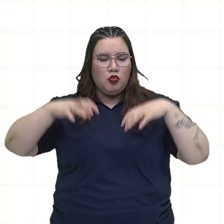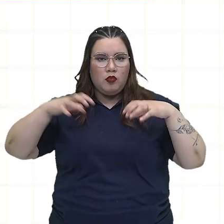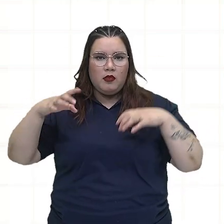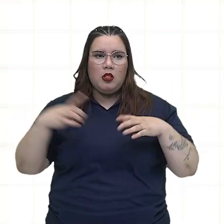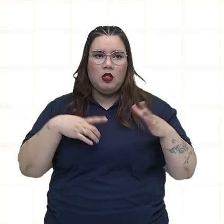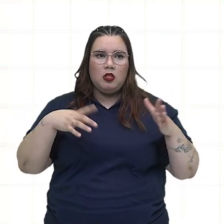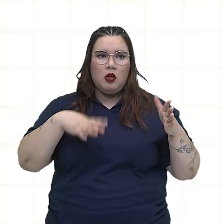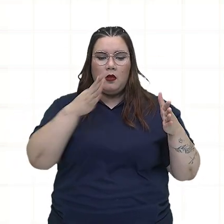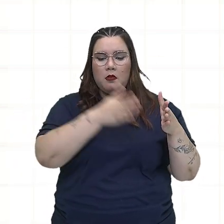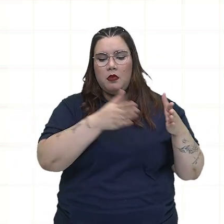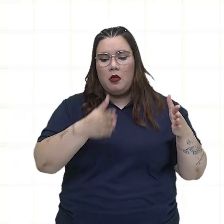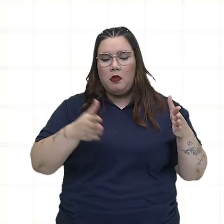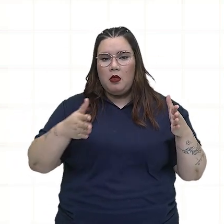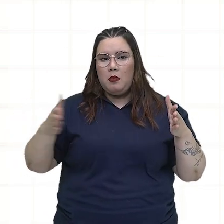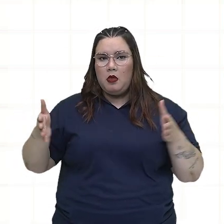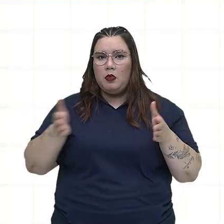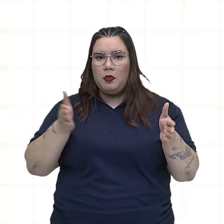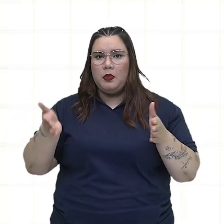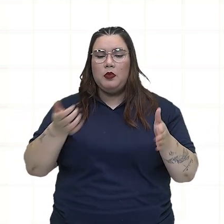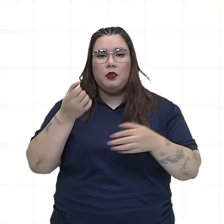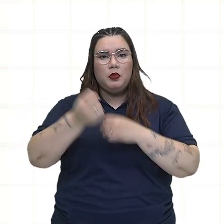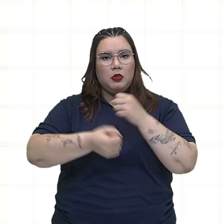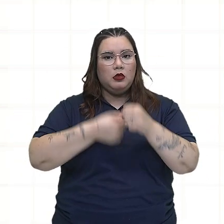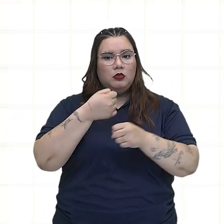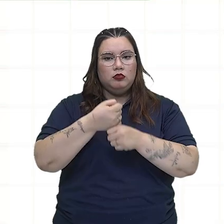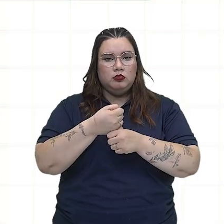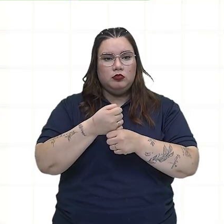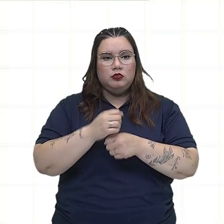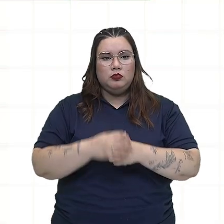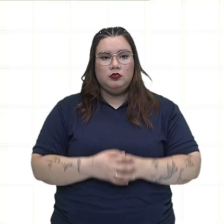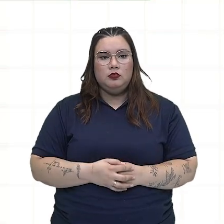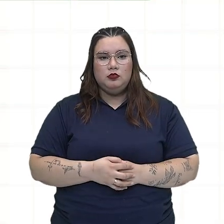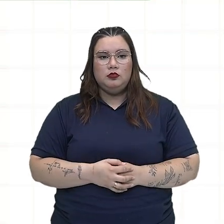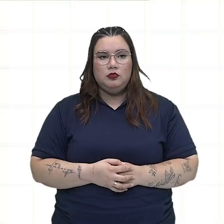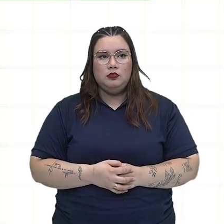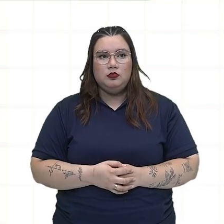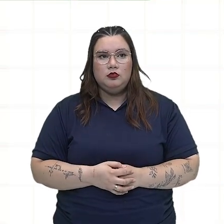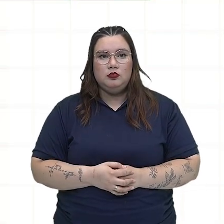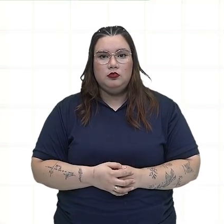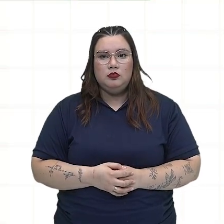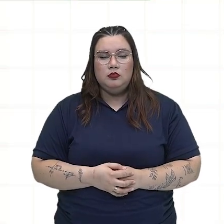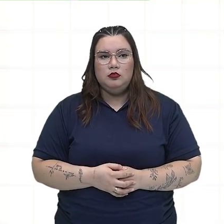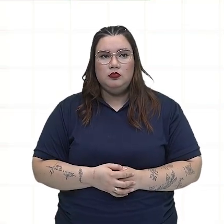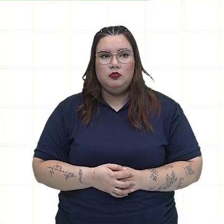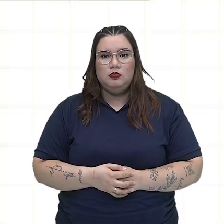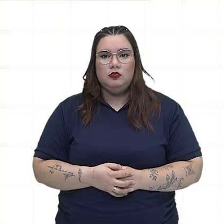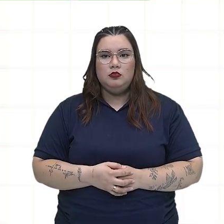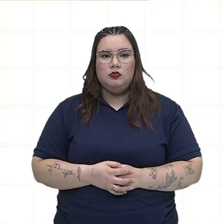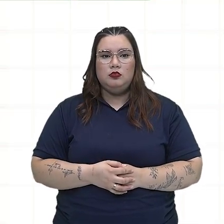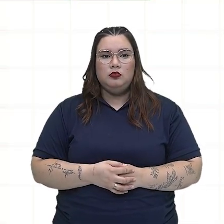chuvas elas são bem distribuídas ao longo do ano.